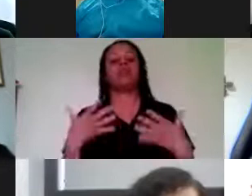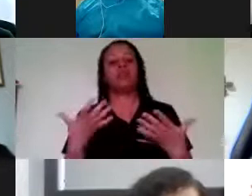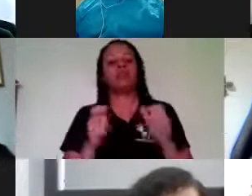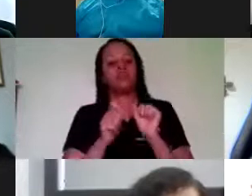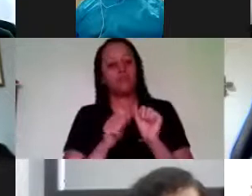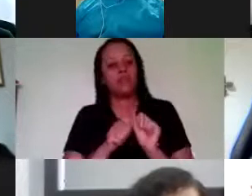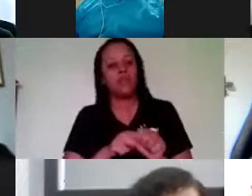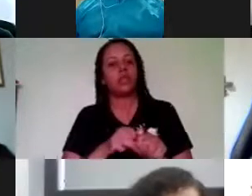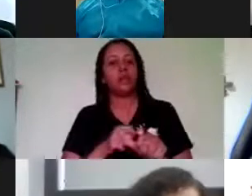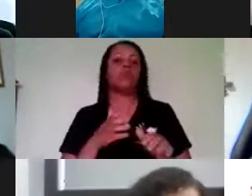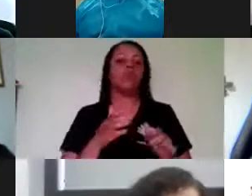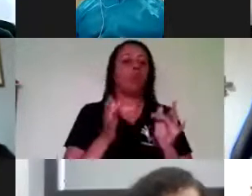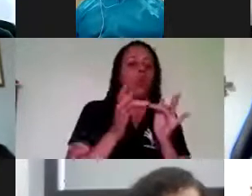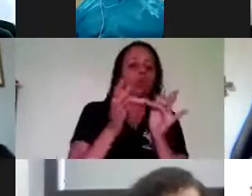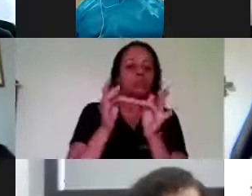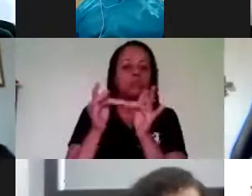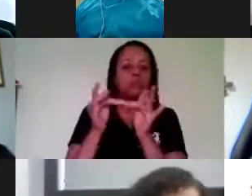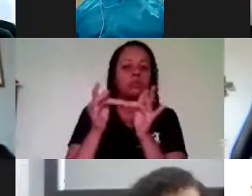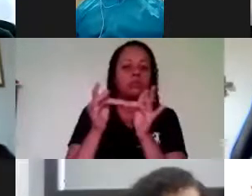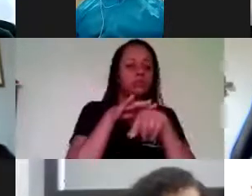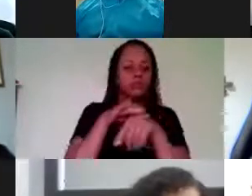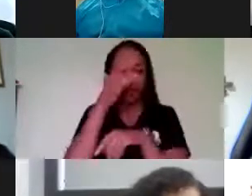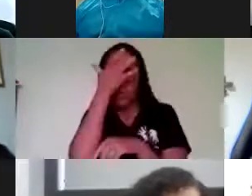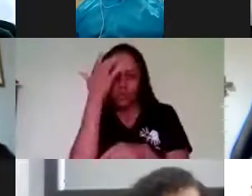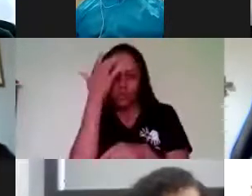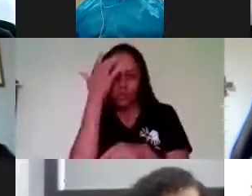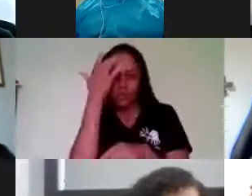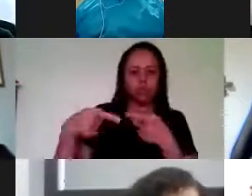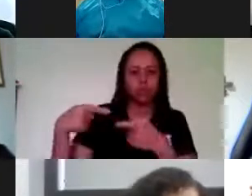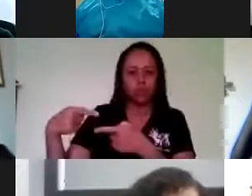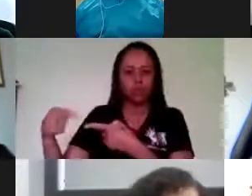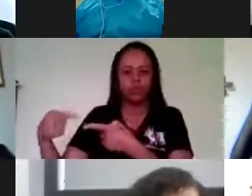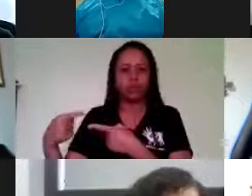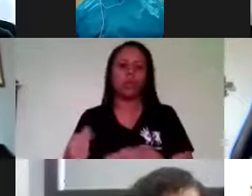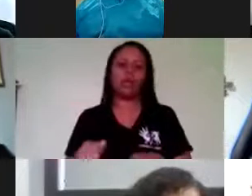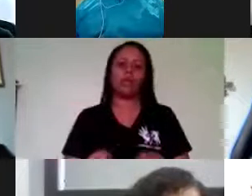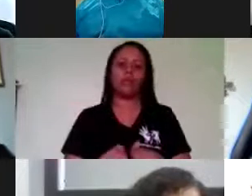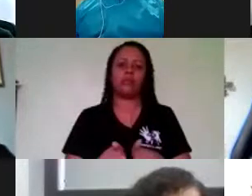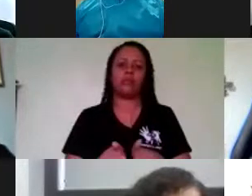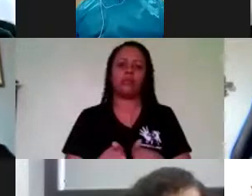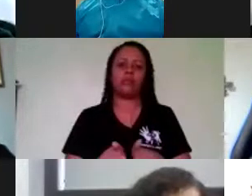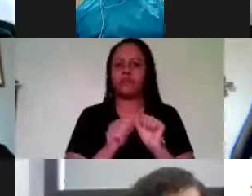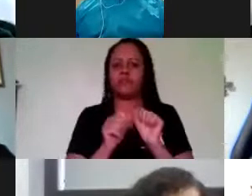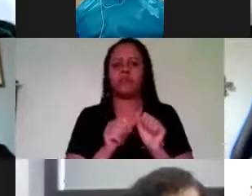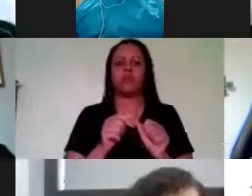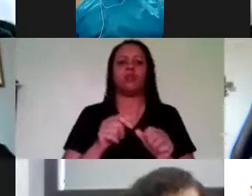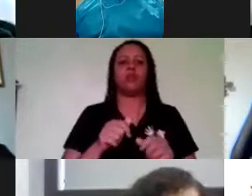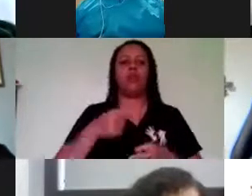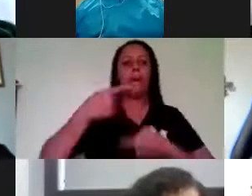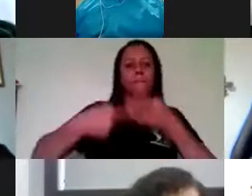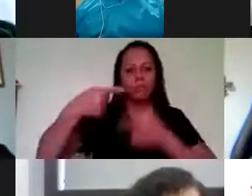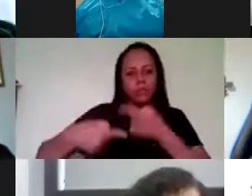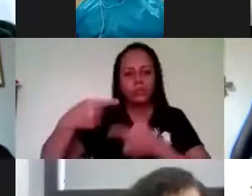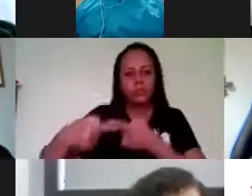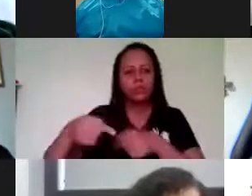nós acionando sua rede de contatos, fizemos alguns manifestos, tentamos falar com a classe política e,